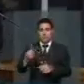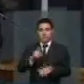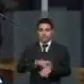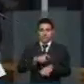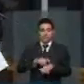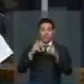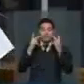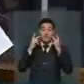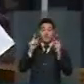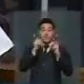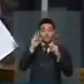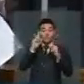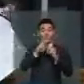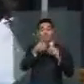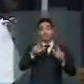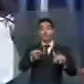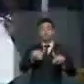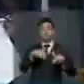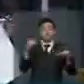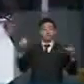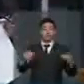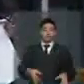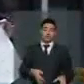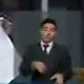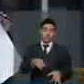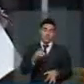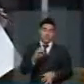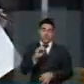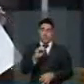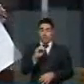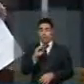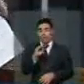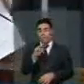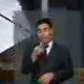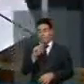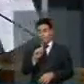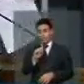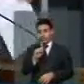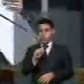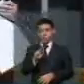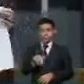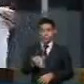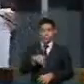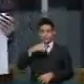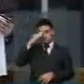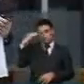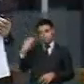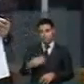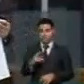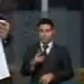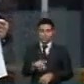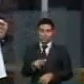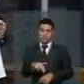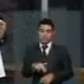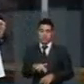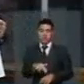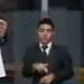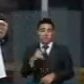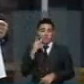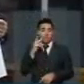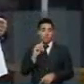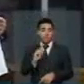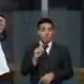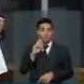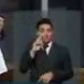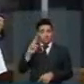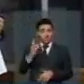senhores nunca desistam desta obra, para que os senhores nunca esmoreçam, como diria minha mãe, para que os senhores e